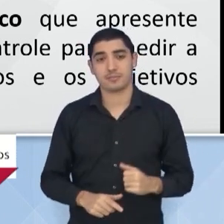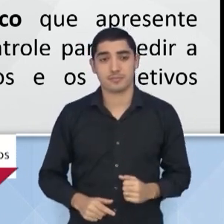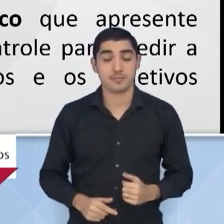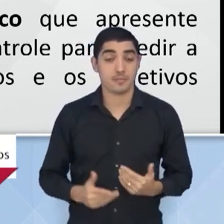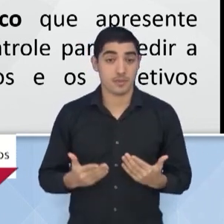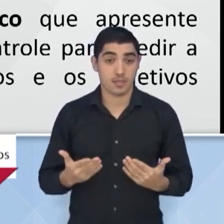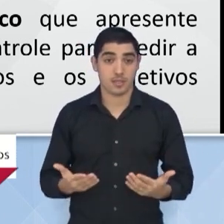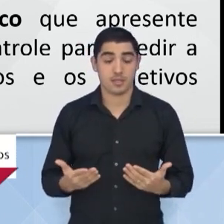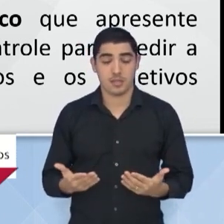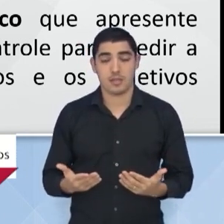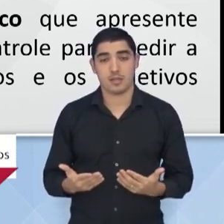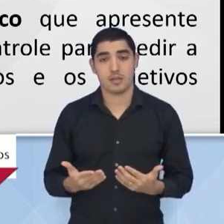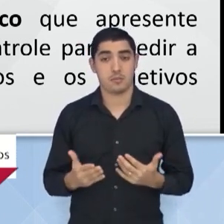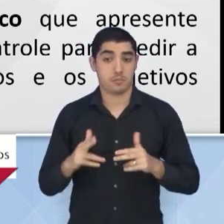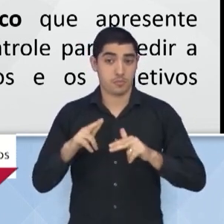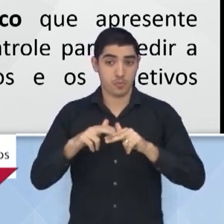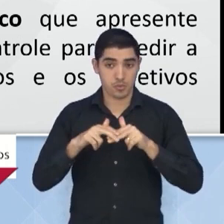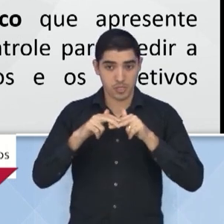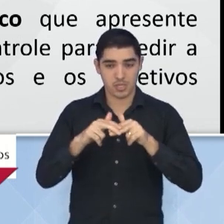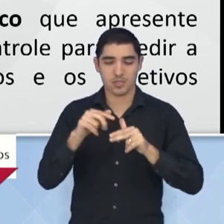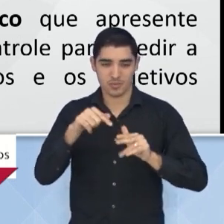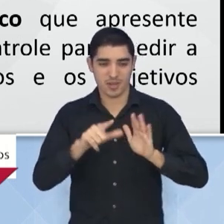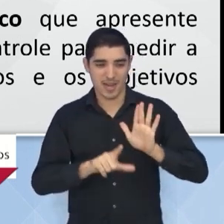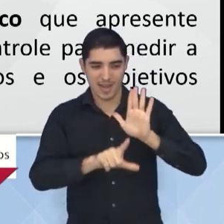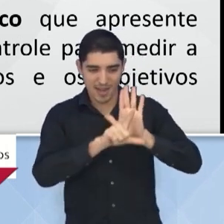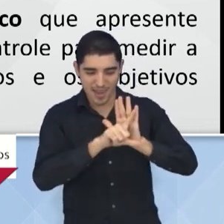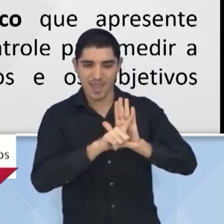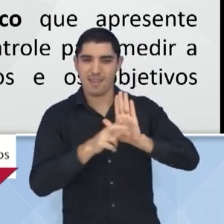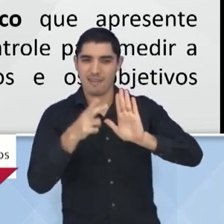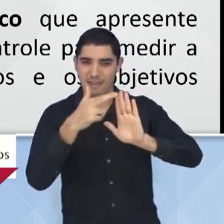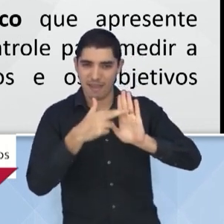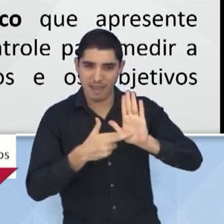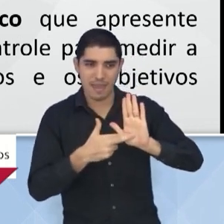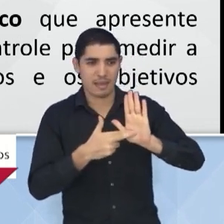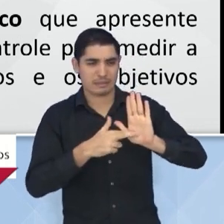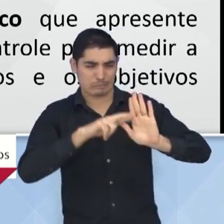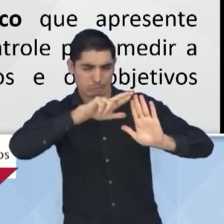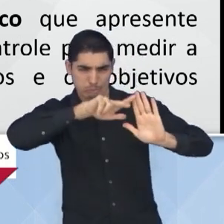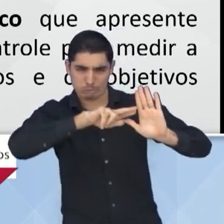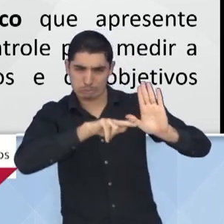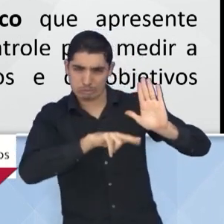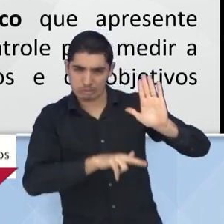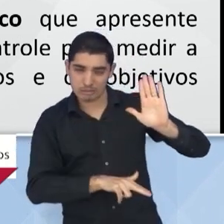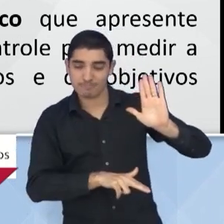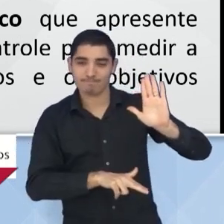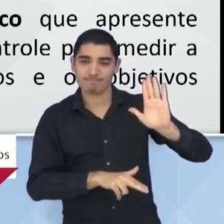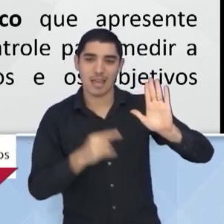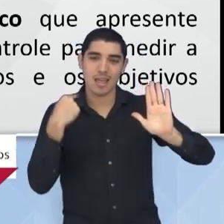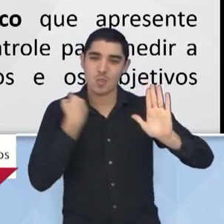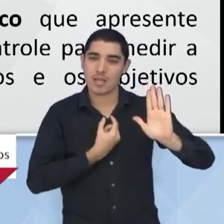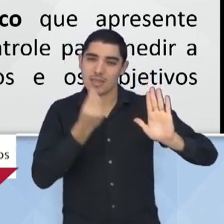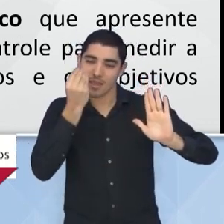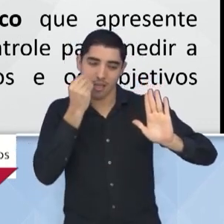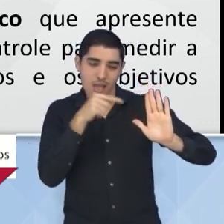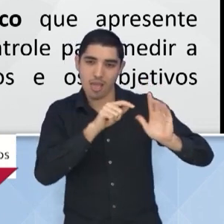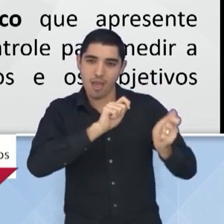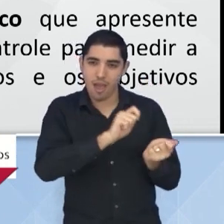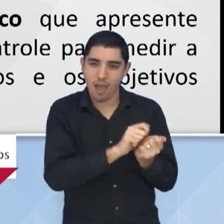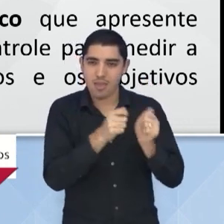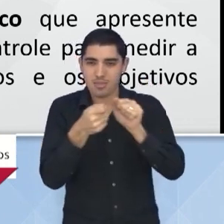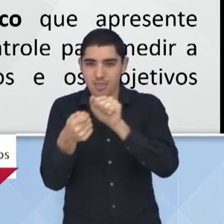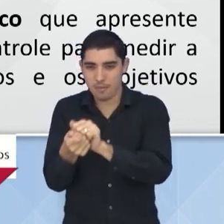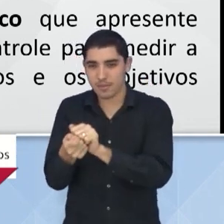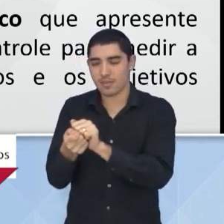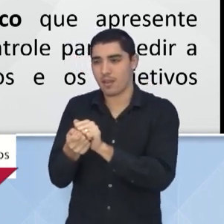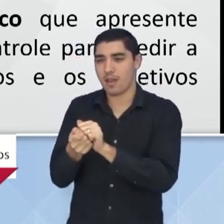arcabouo né de leis e de regras a gente tenta transferir isso em forma de